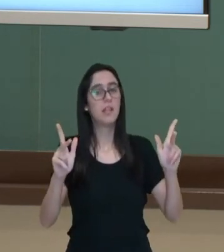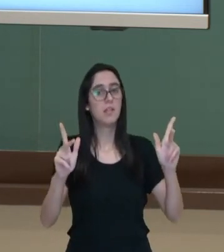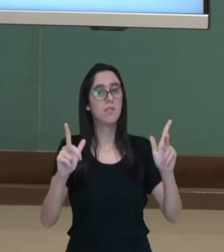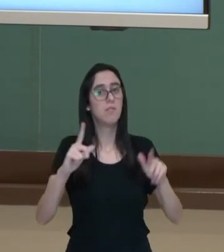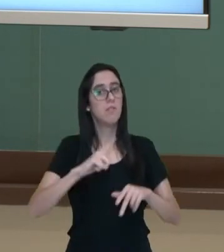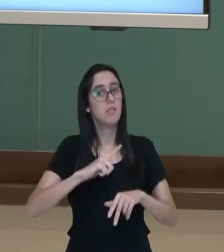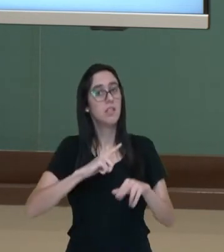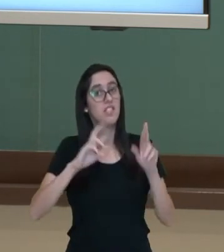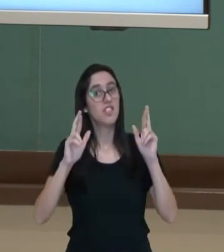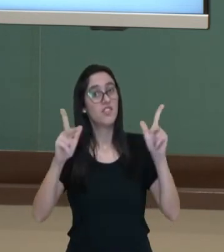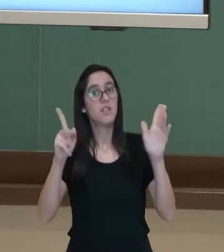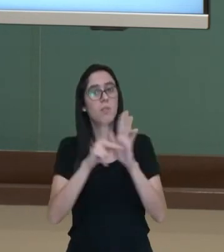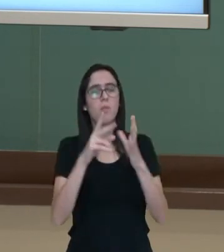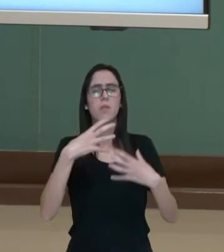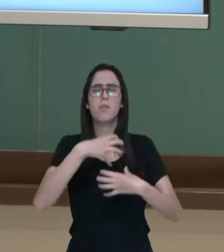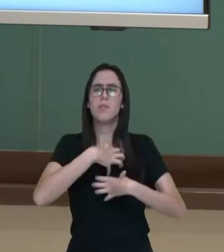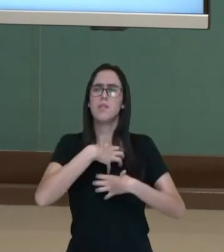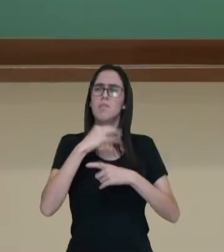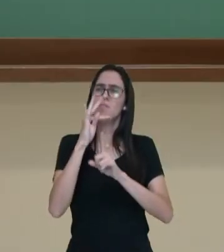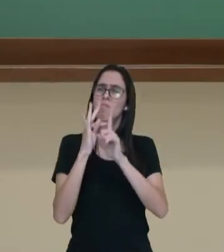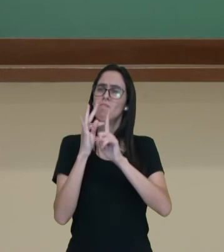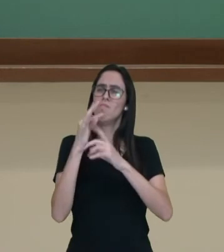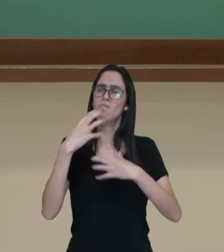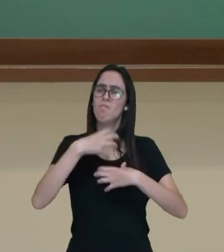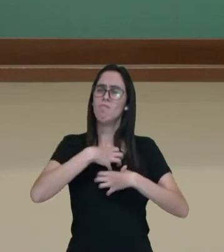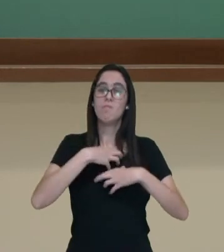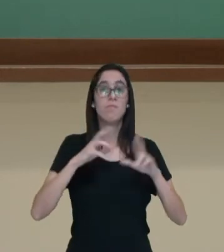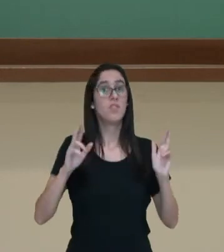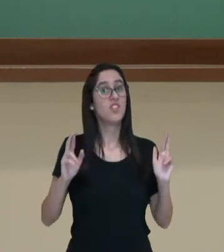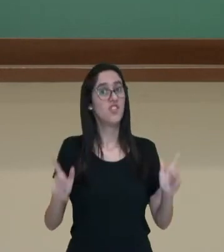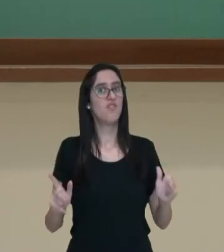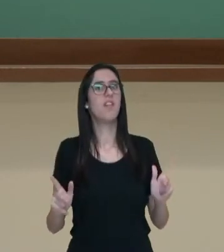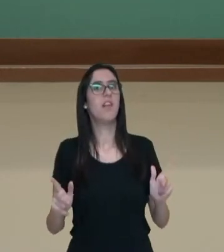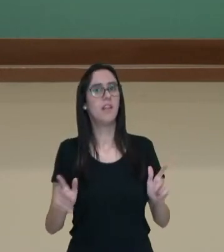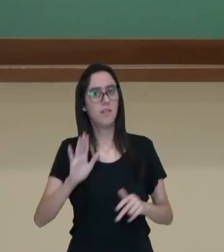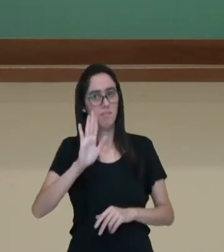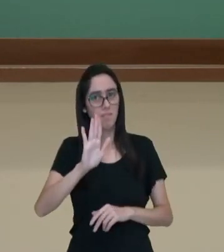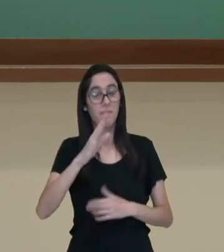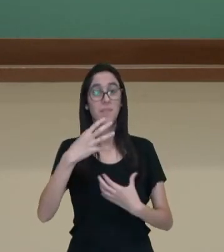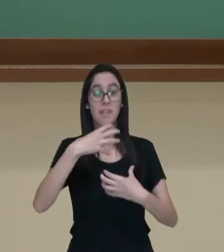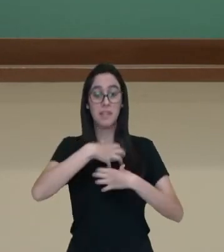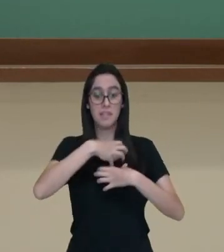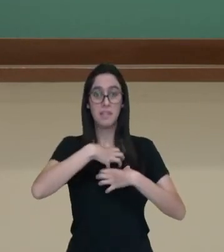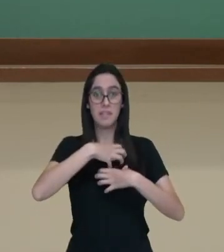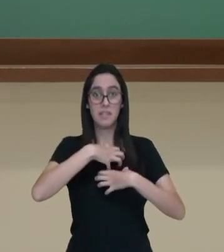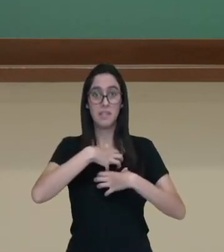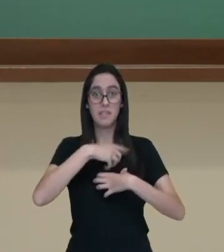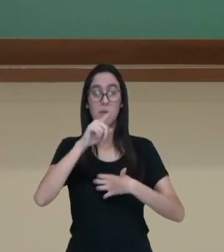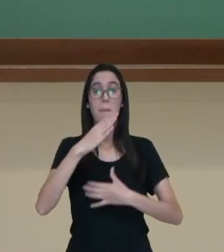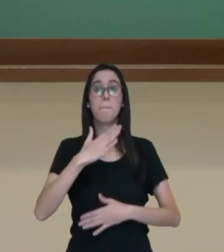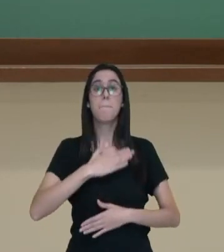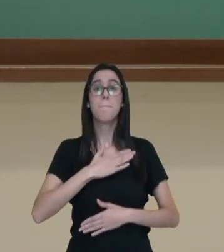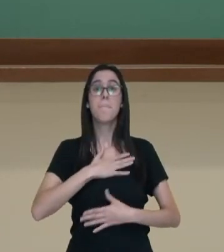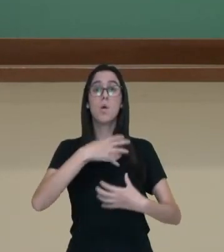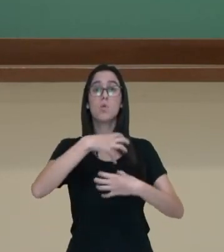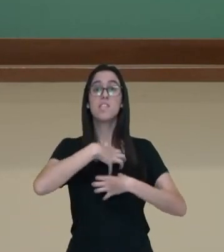diferente da sensação térmica. Galera, a sensação térmica é usar os teus sentidos